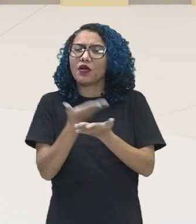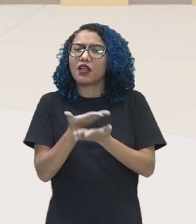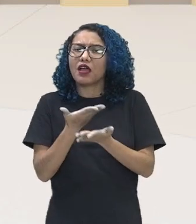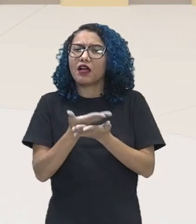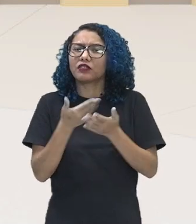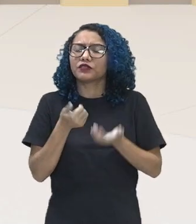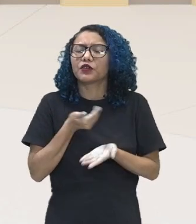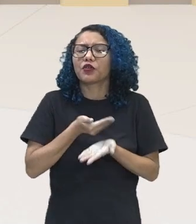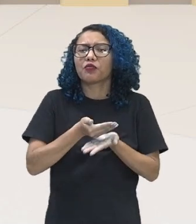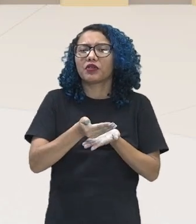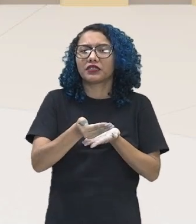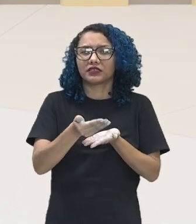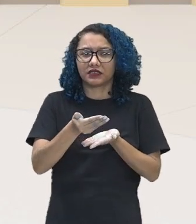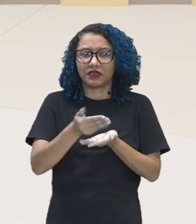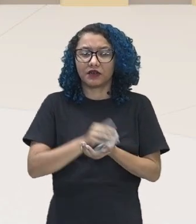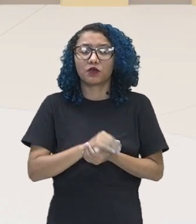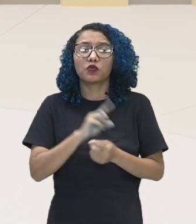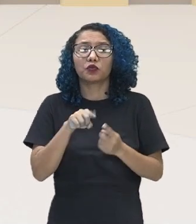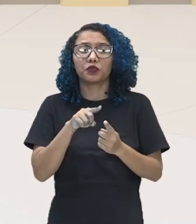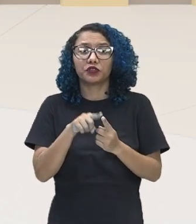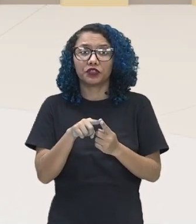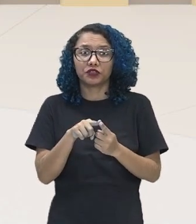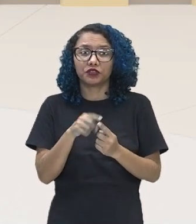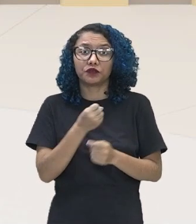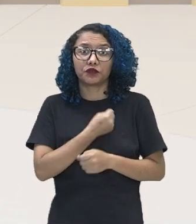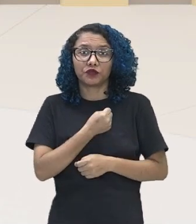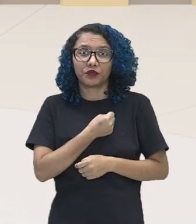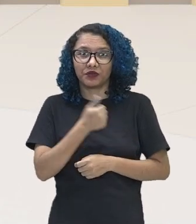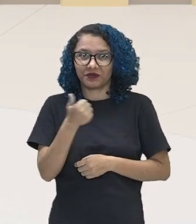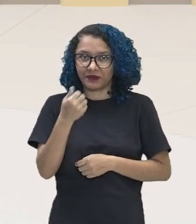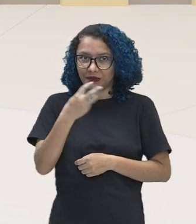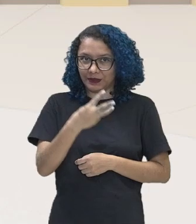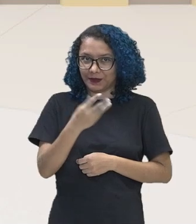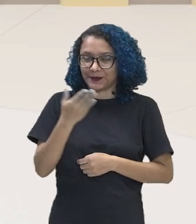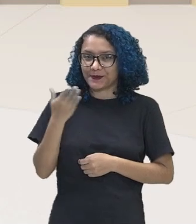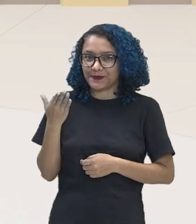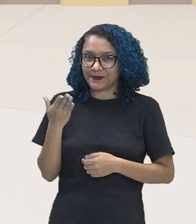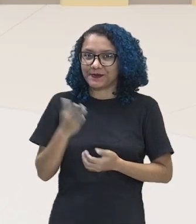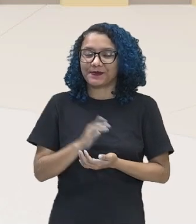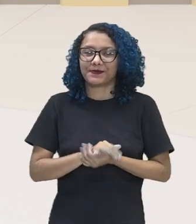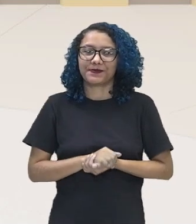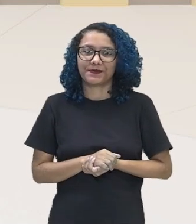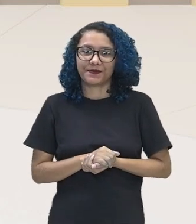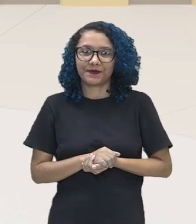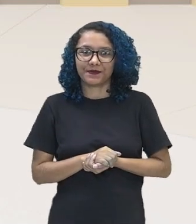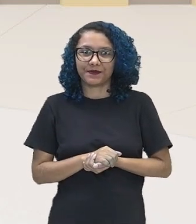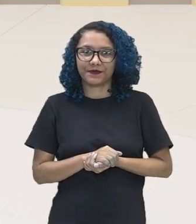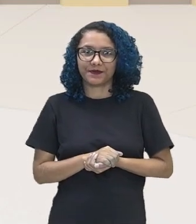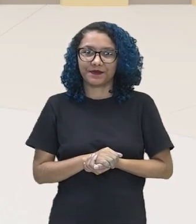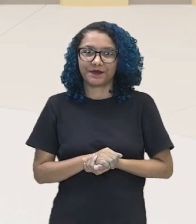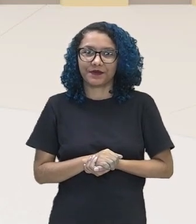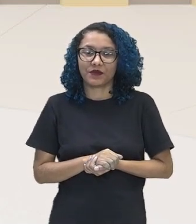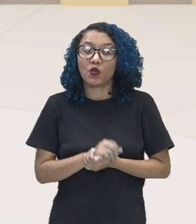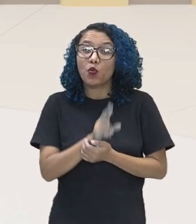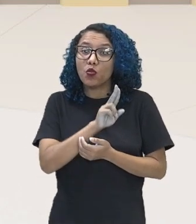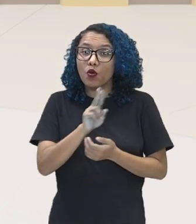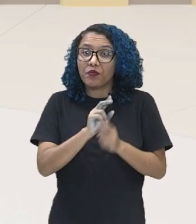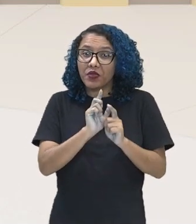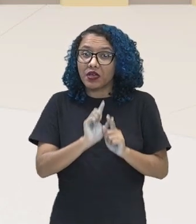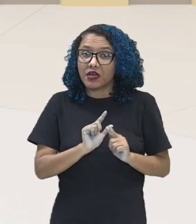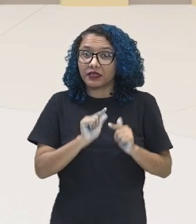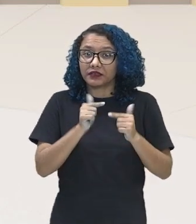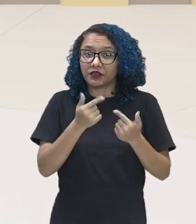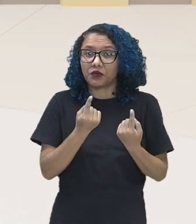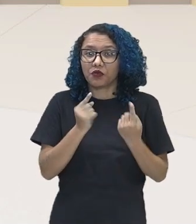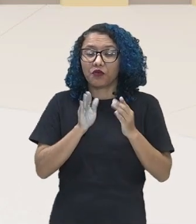aí pelo Objetivo 13. Então dê uma olhada aí que é a ação contra a